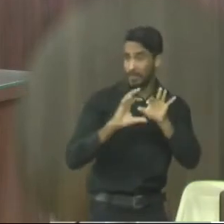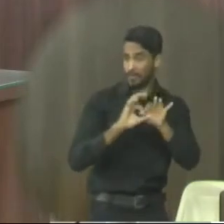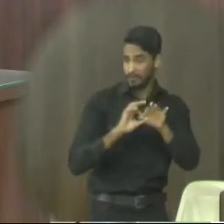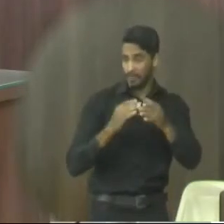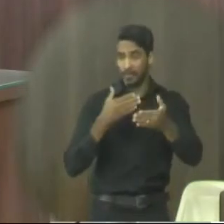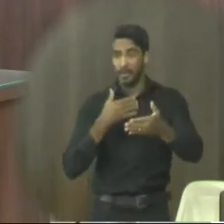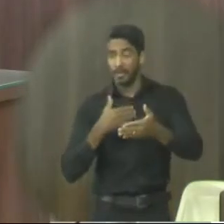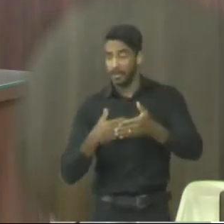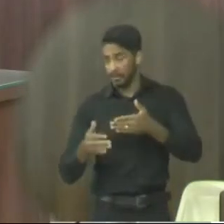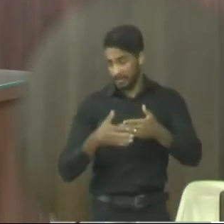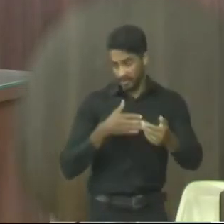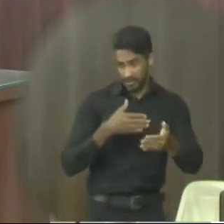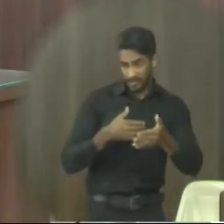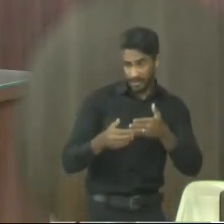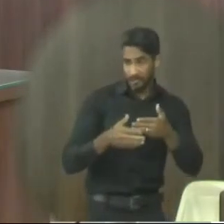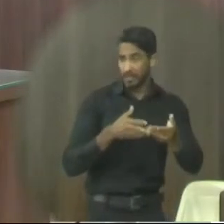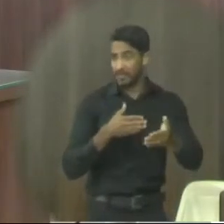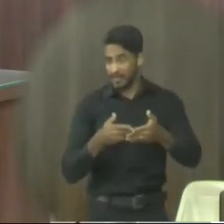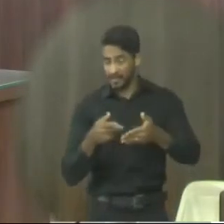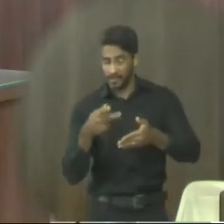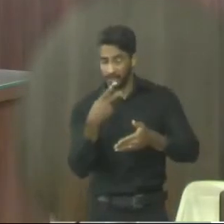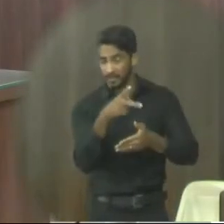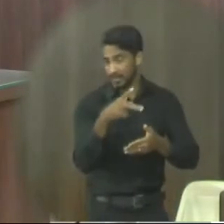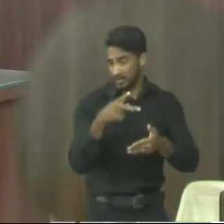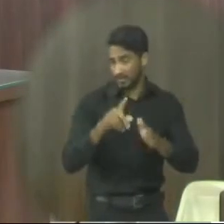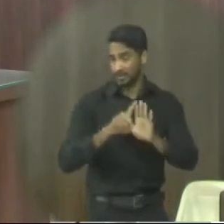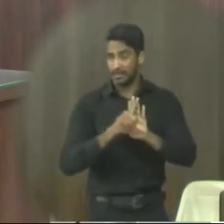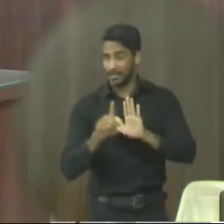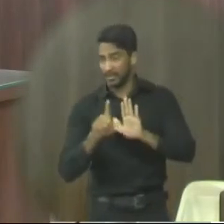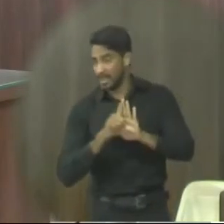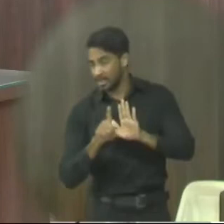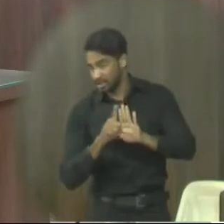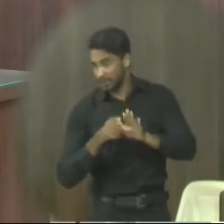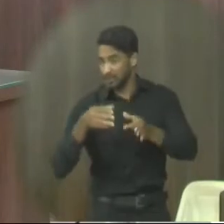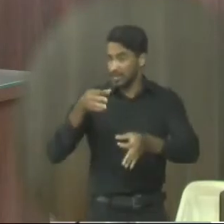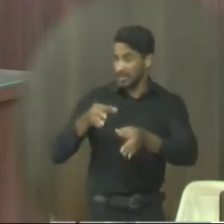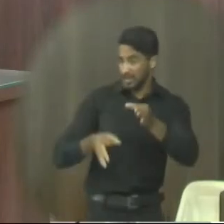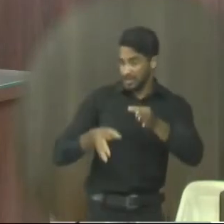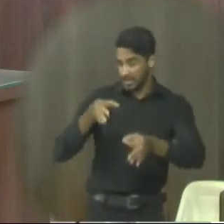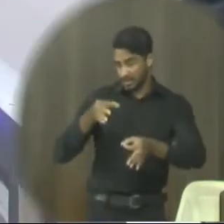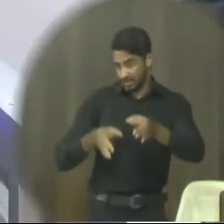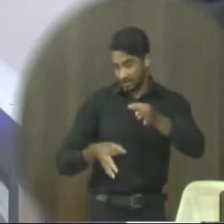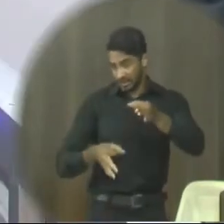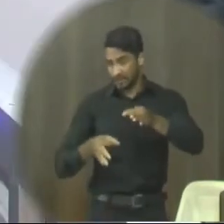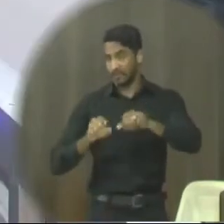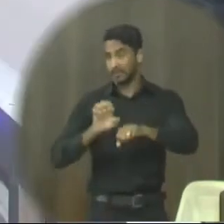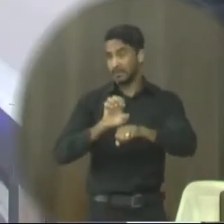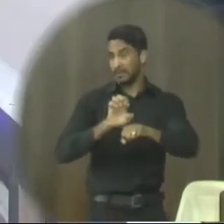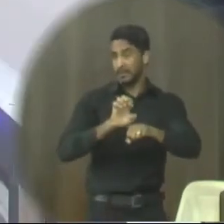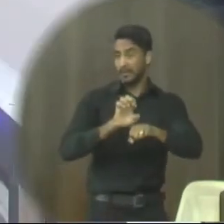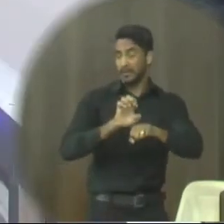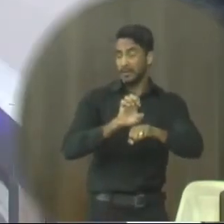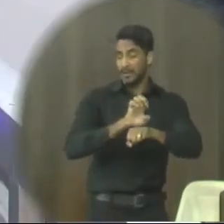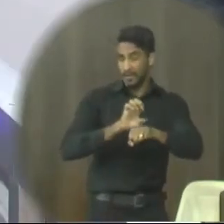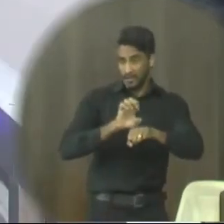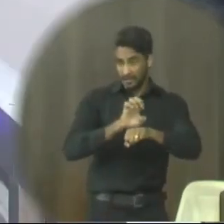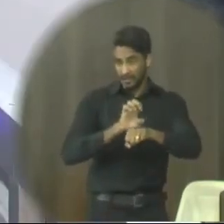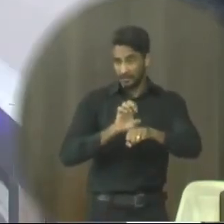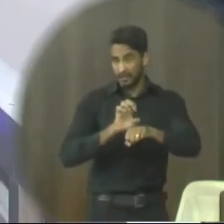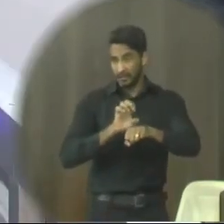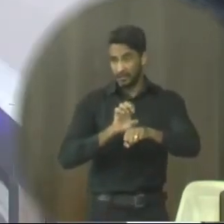no âmbito normânico entre si, o Legislativo, Executivo e Judiciário.